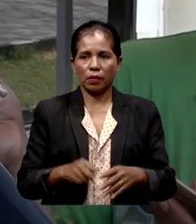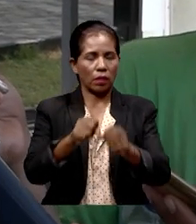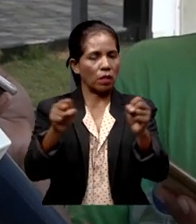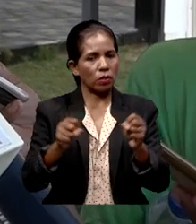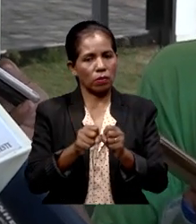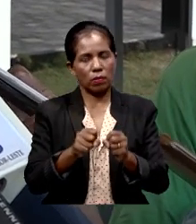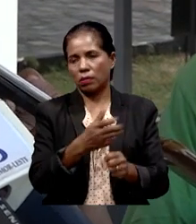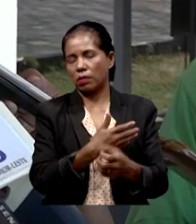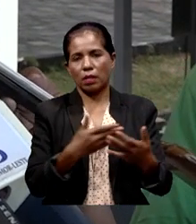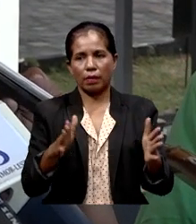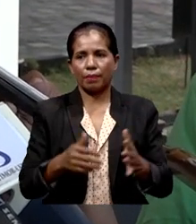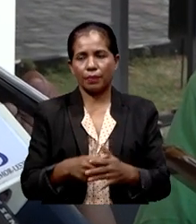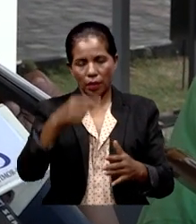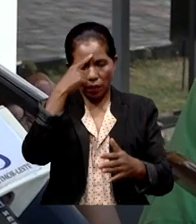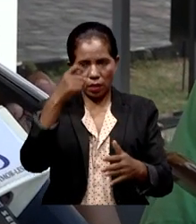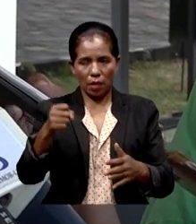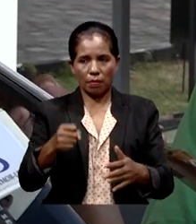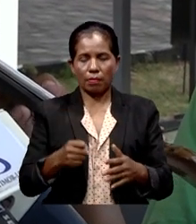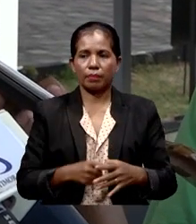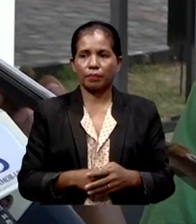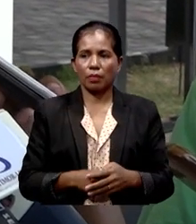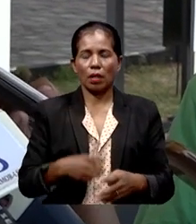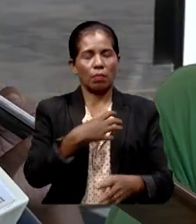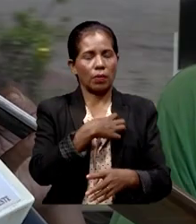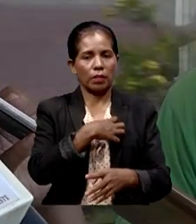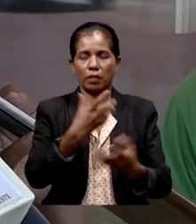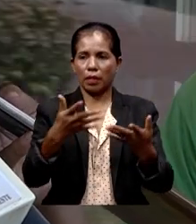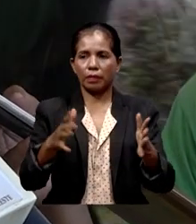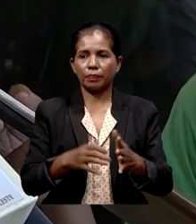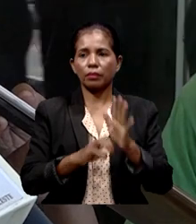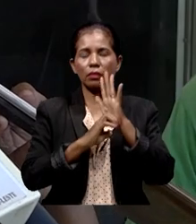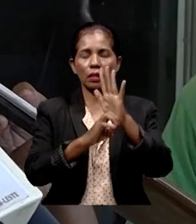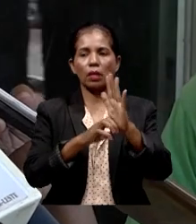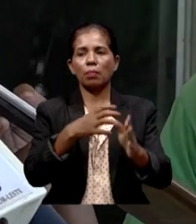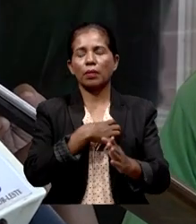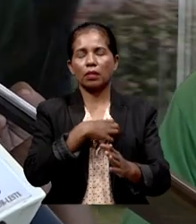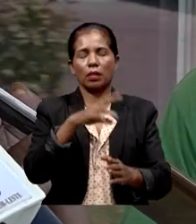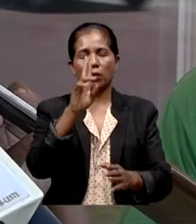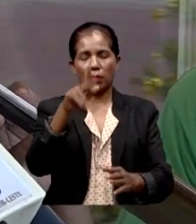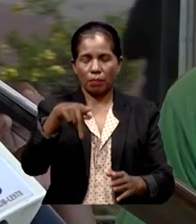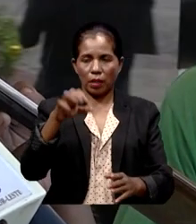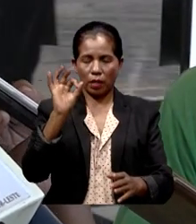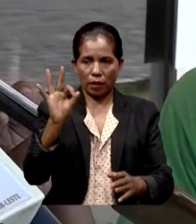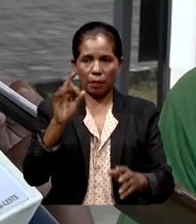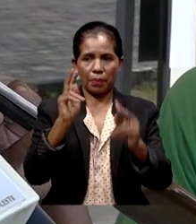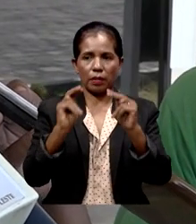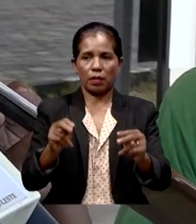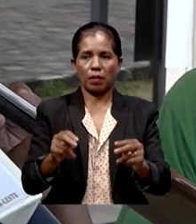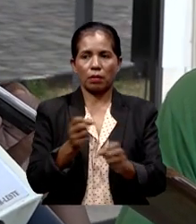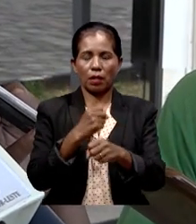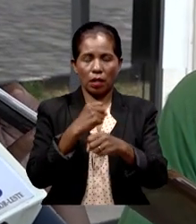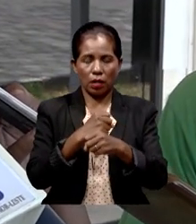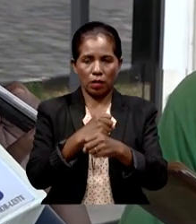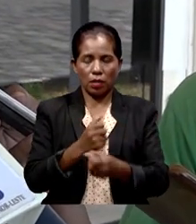laia tamba efetivo a pentele laia, por exemplo, e a polícia e o PF precisa de um atual recrutamento. Também